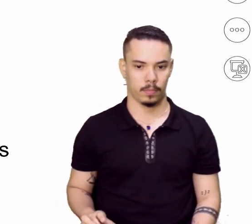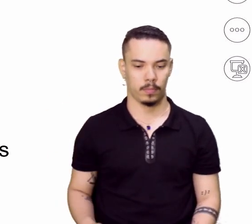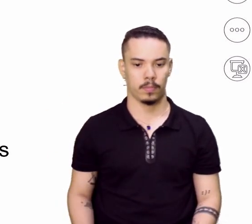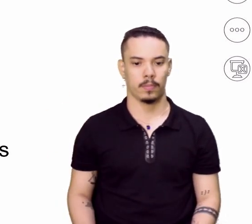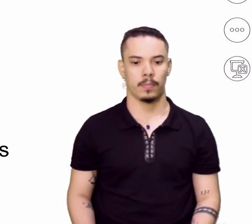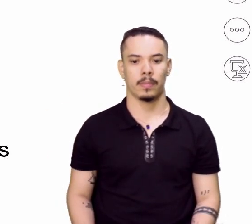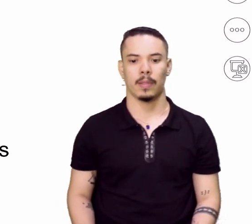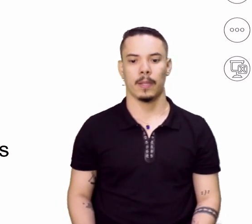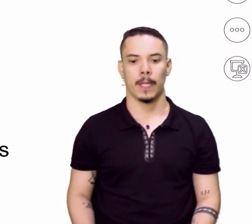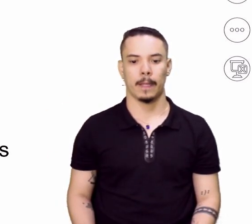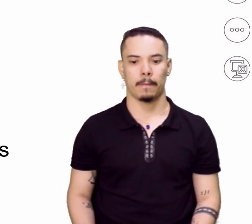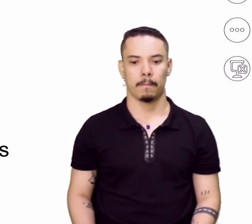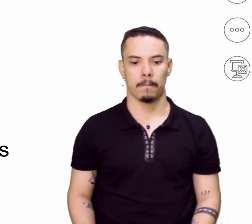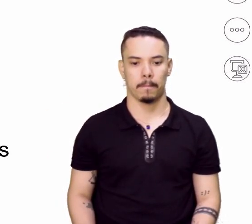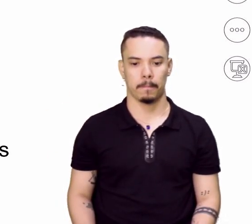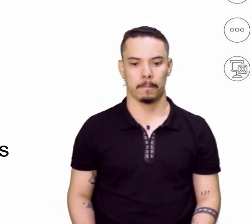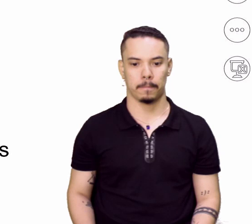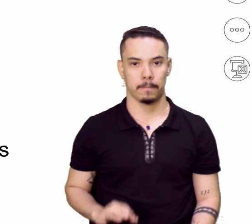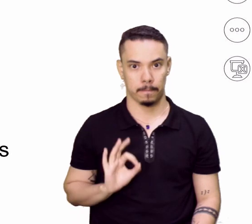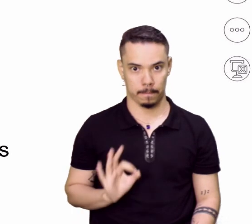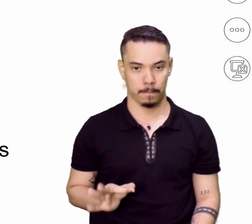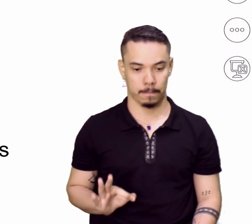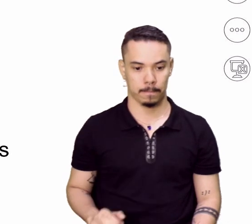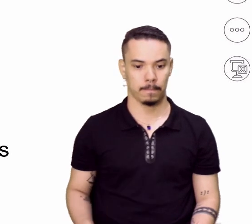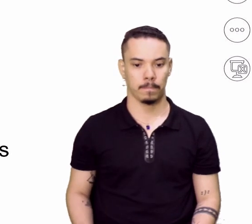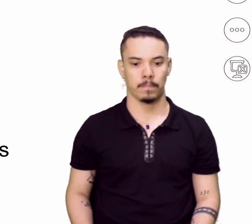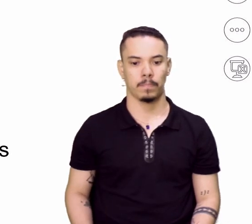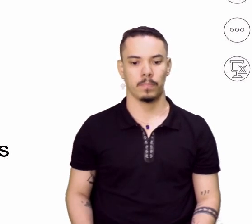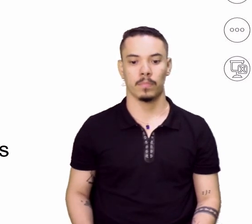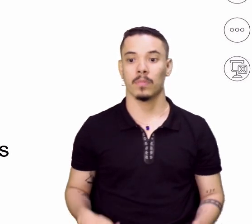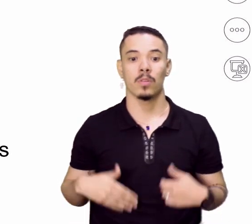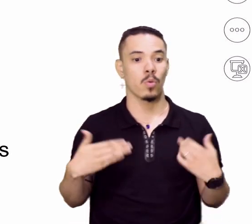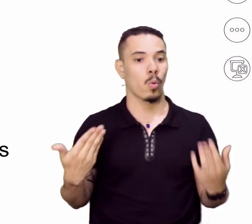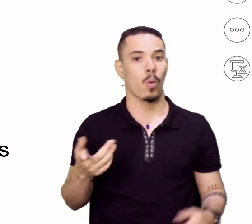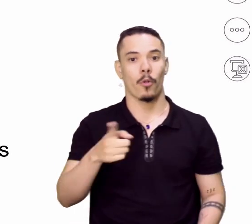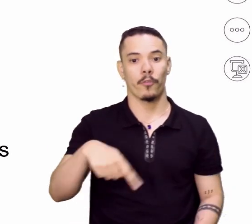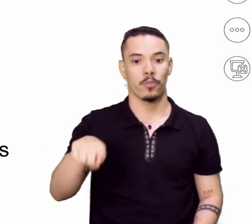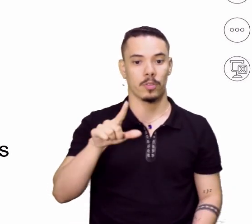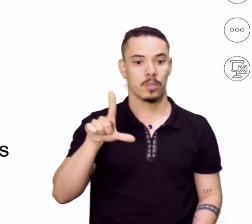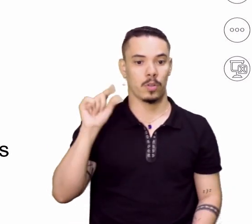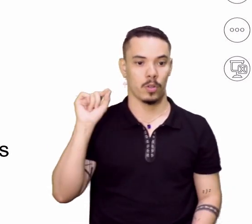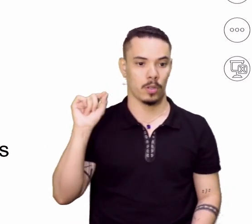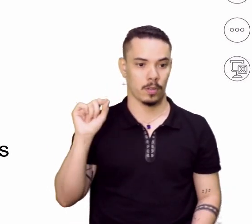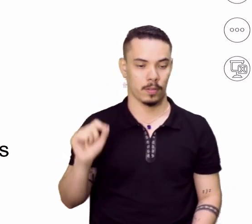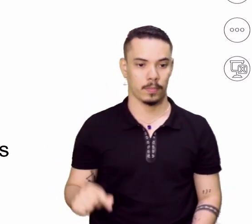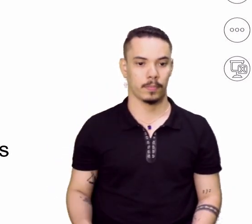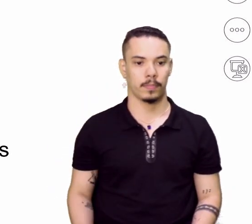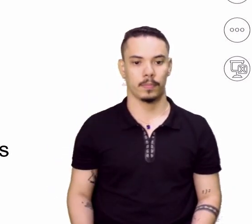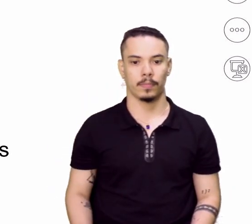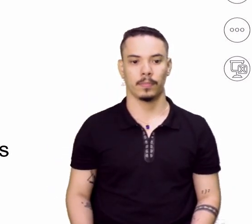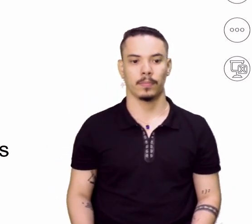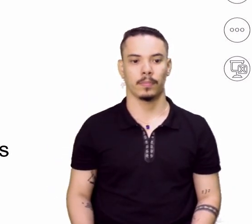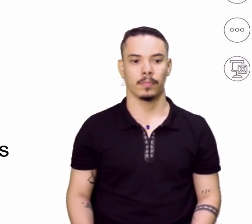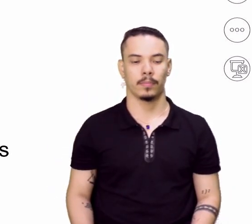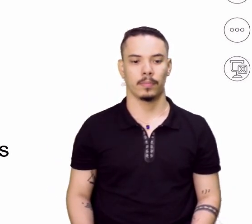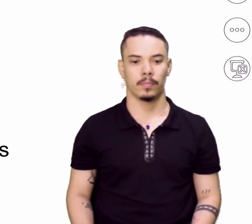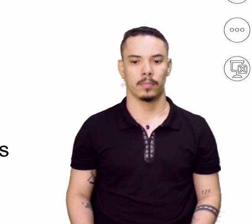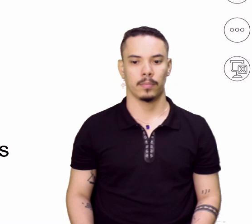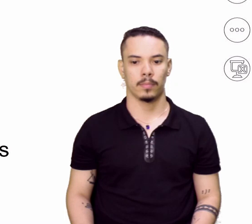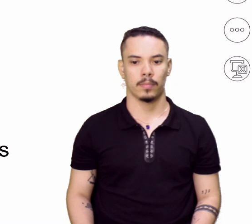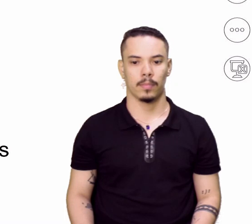orações, você tem 3 pronomes relativos, tá? E qual você iria colocar? Então, my friend Jack, that